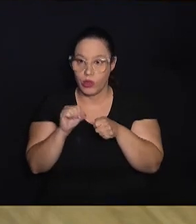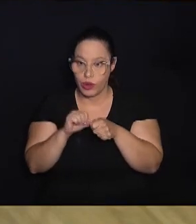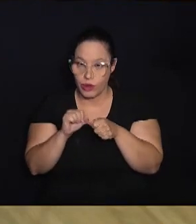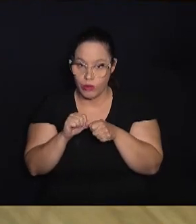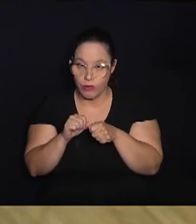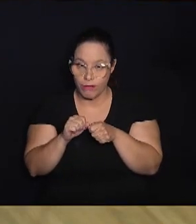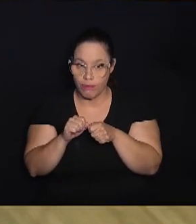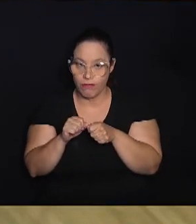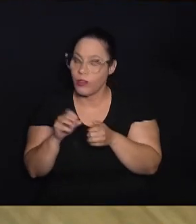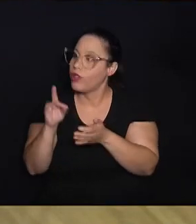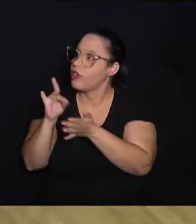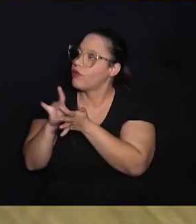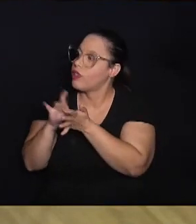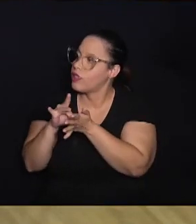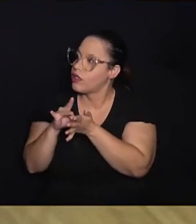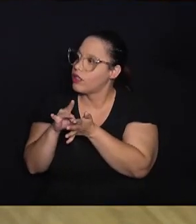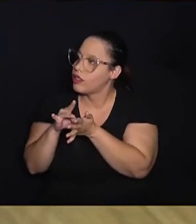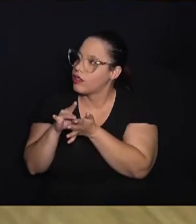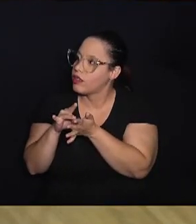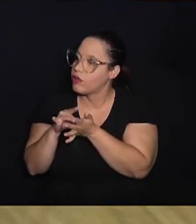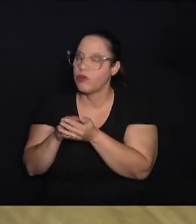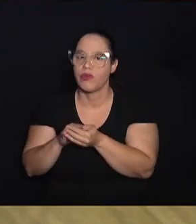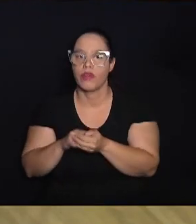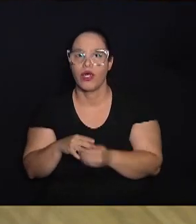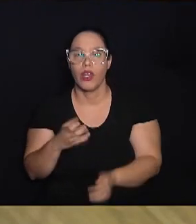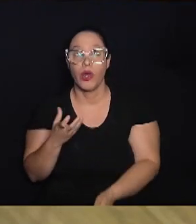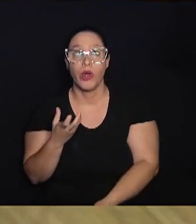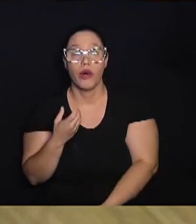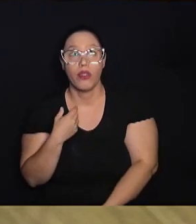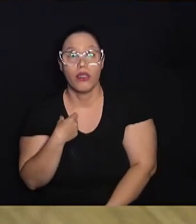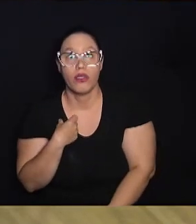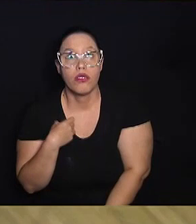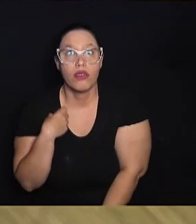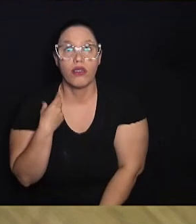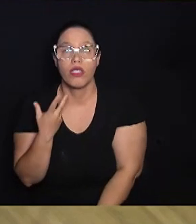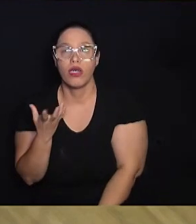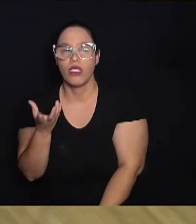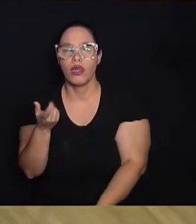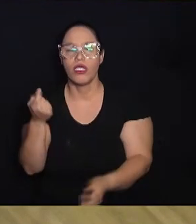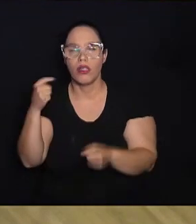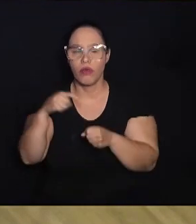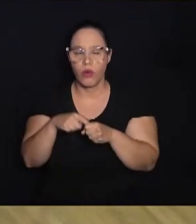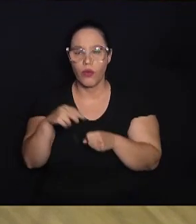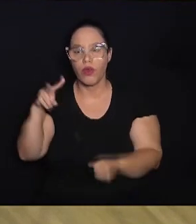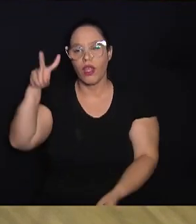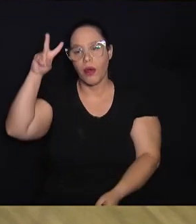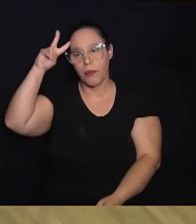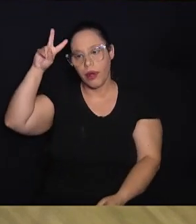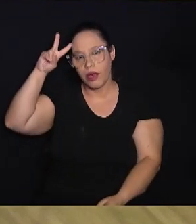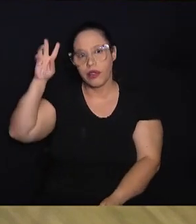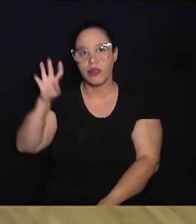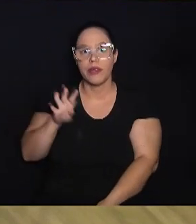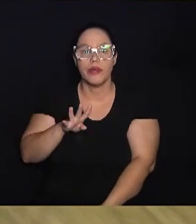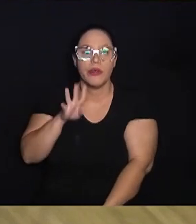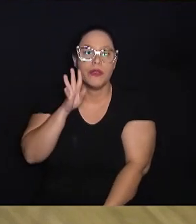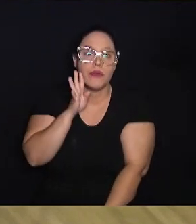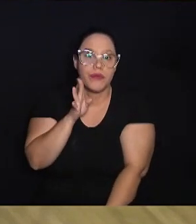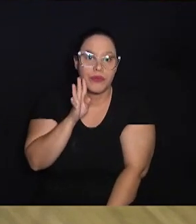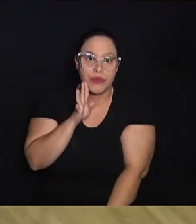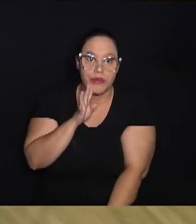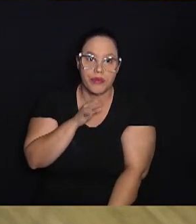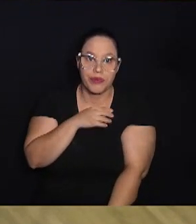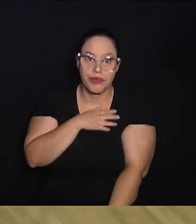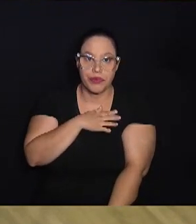meninos eu queria então voltar um pouquinho aqui pra questão da história que eu acho muito legal uma história que o DJ já me